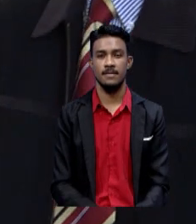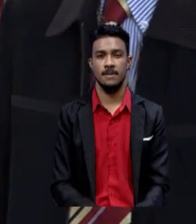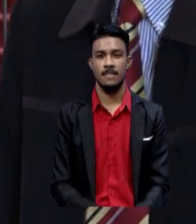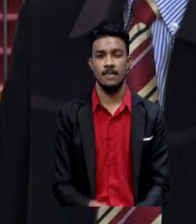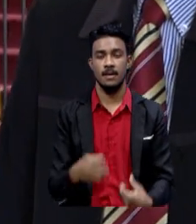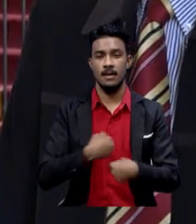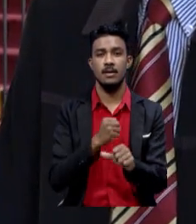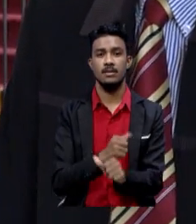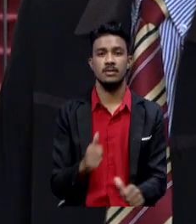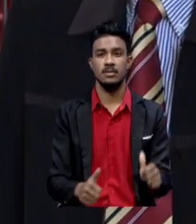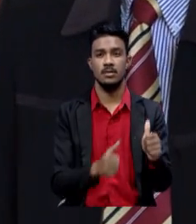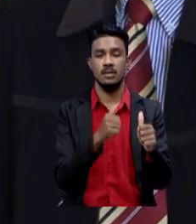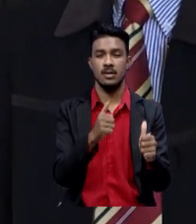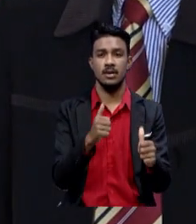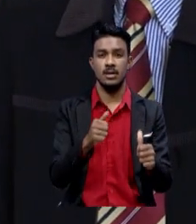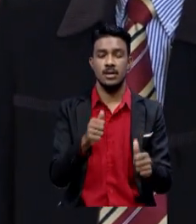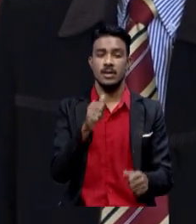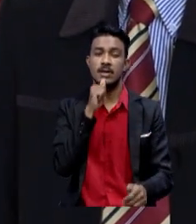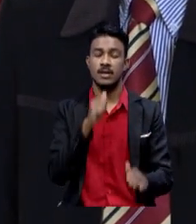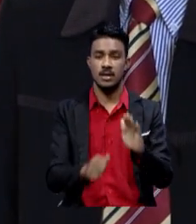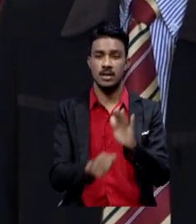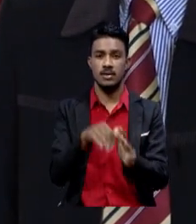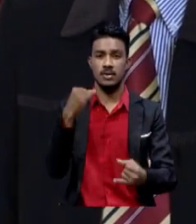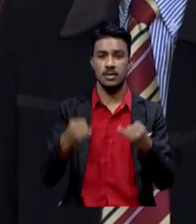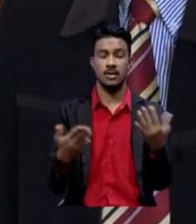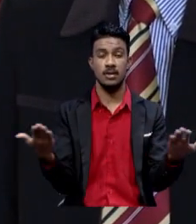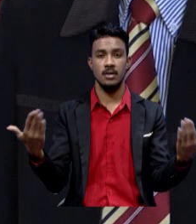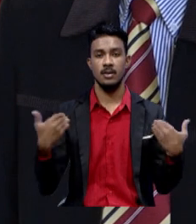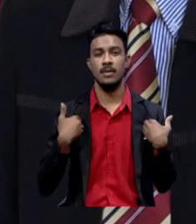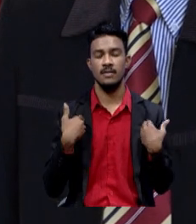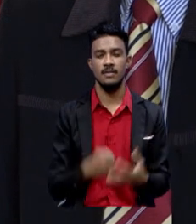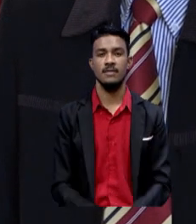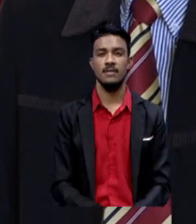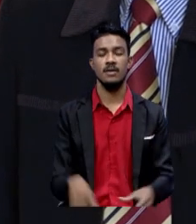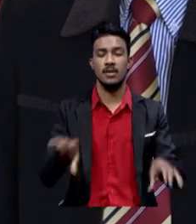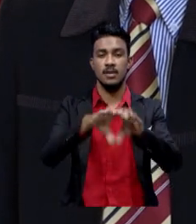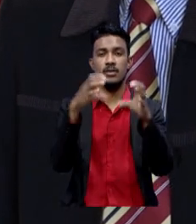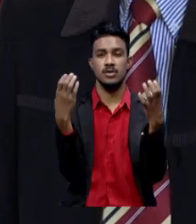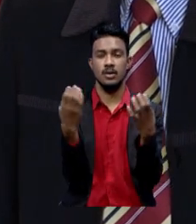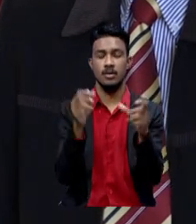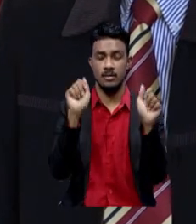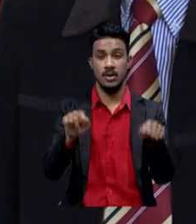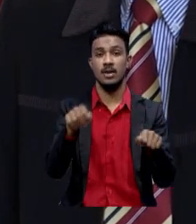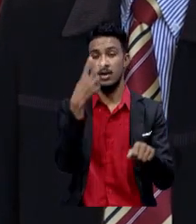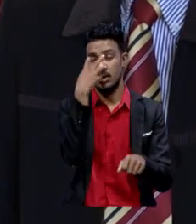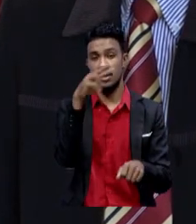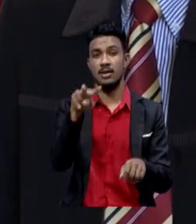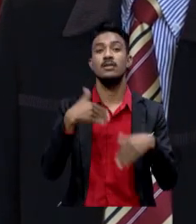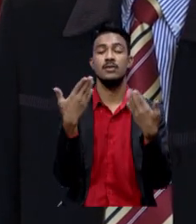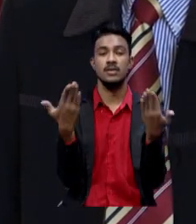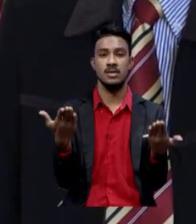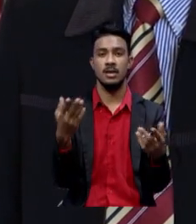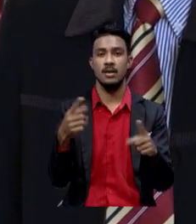infração, né, ba segredo de justiça, né, ou se parte de neve. Ato, né, Conselho de Imprensa, velaremos, parte da mas, ou se